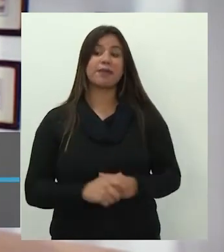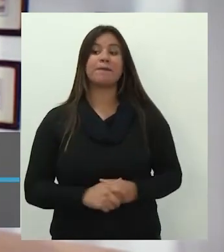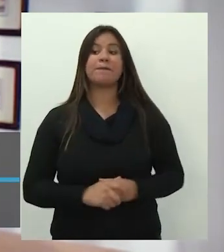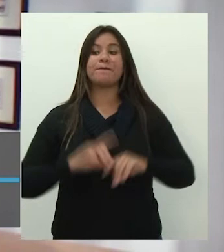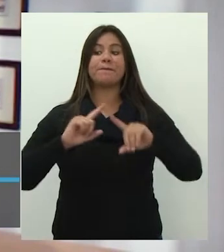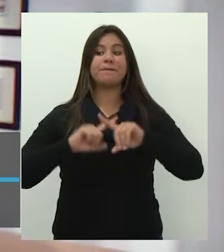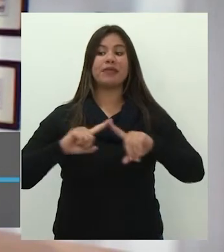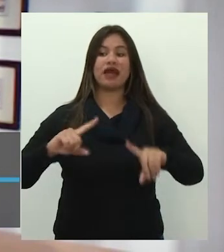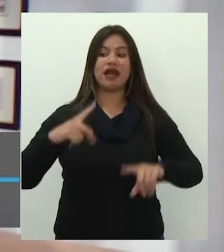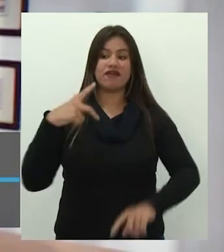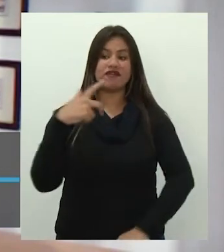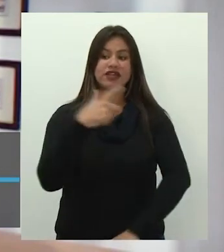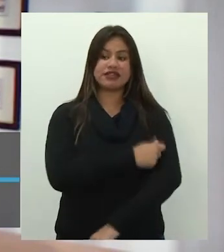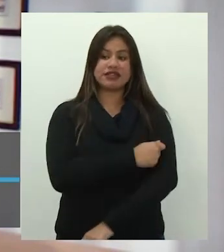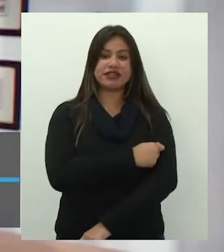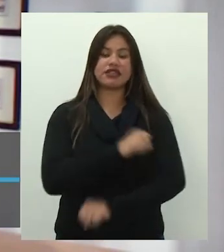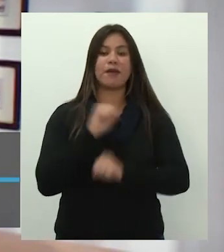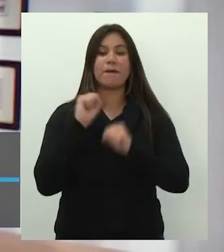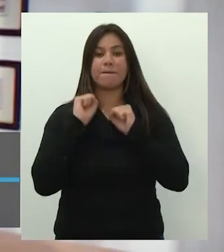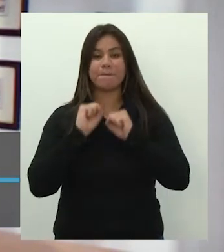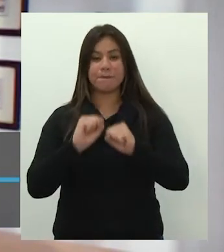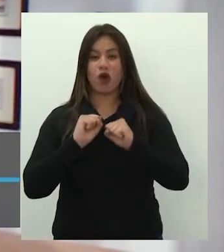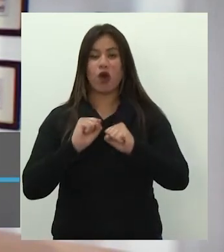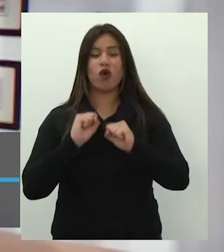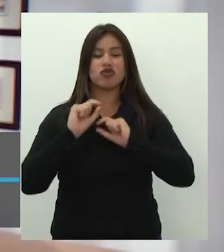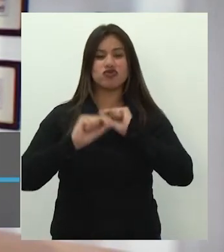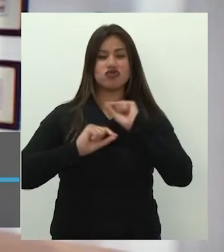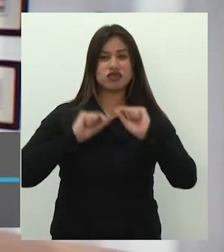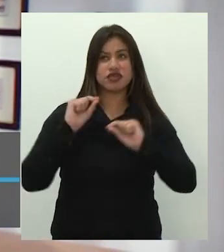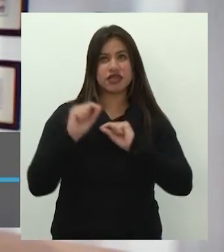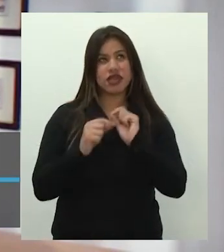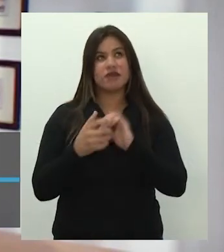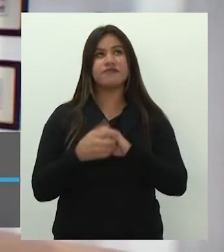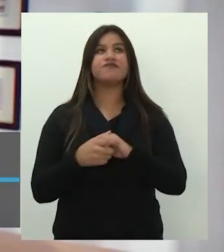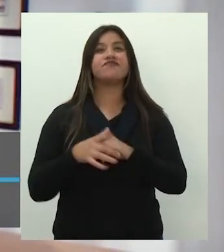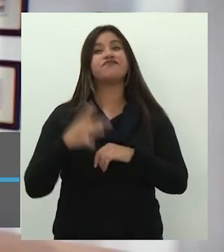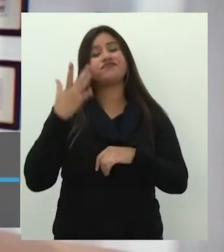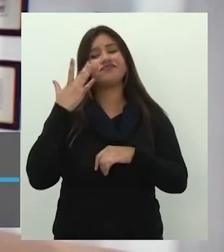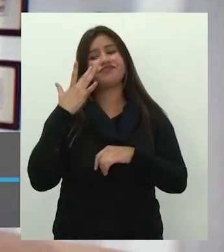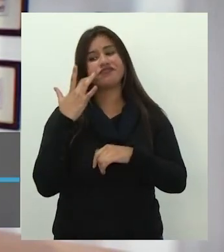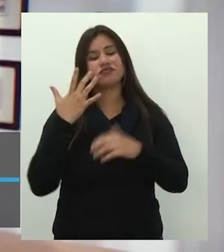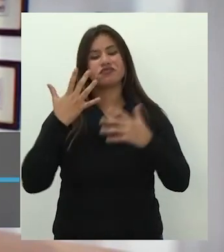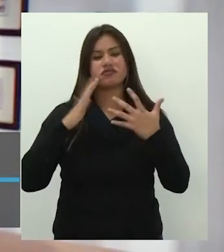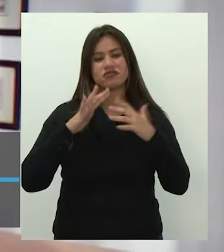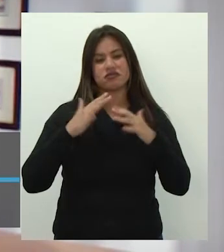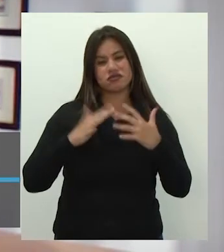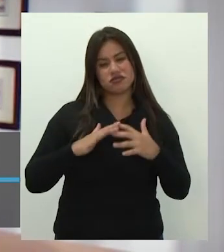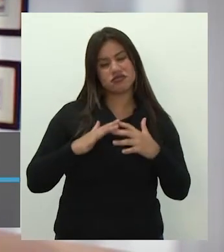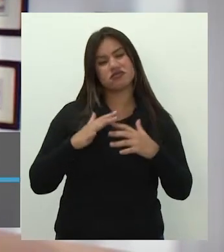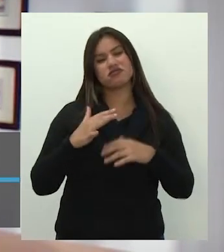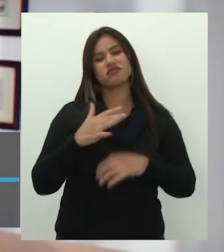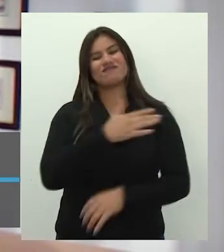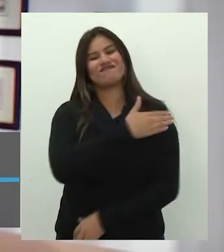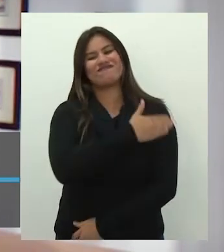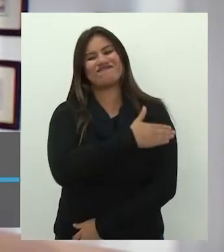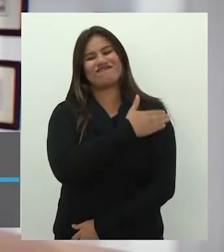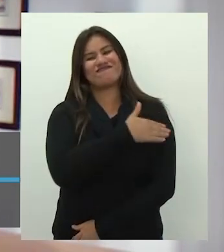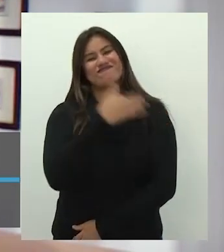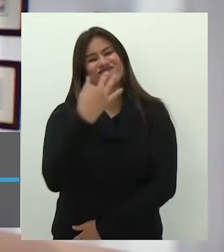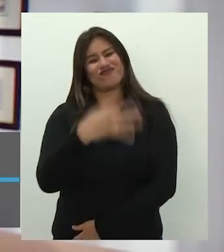é uma certa indisposição no dia seguinte, um pouquinho de dor no